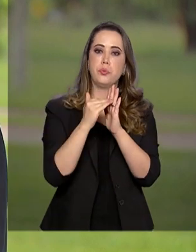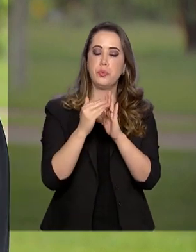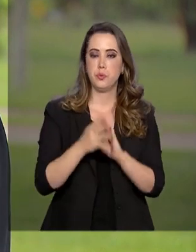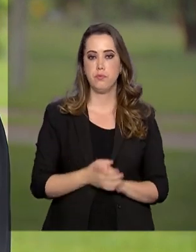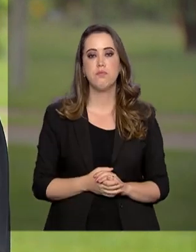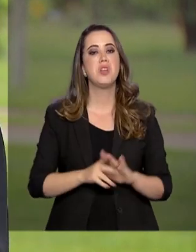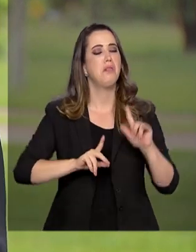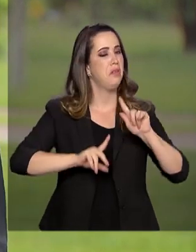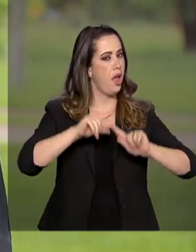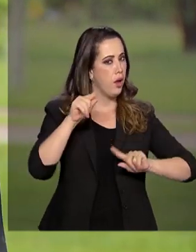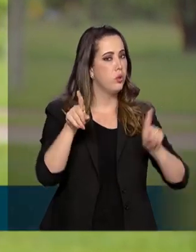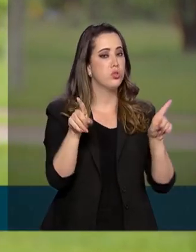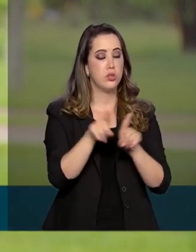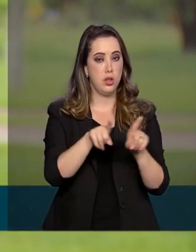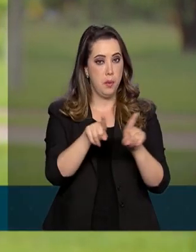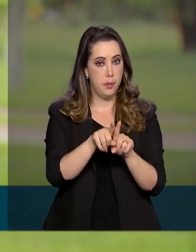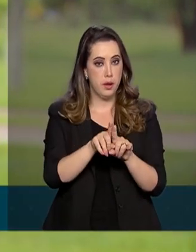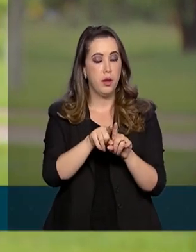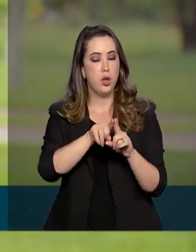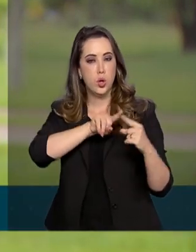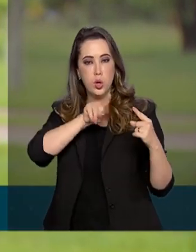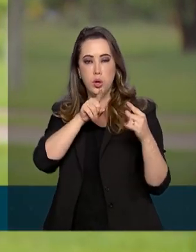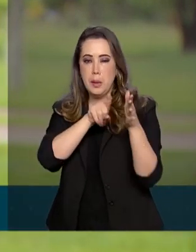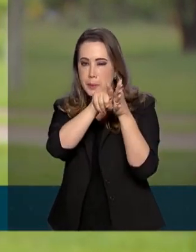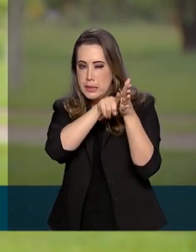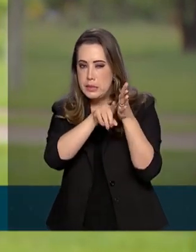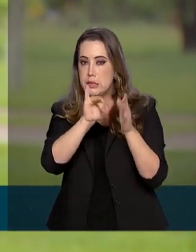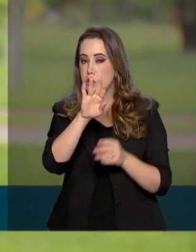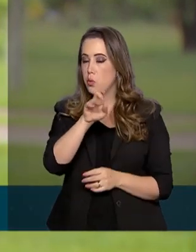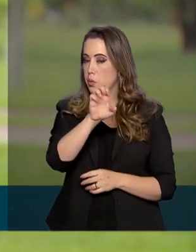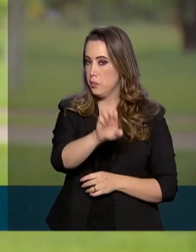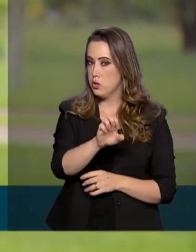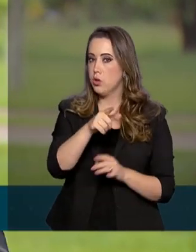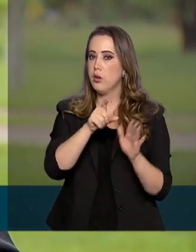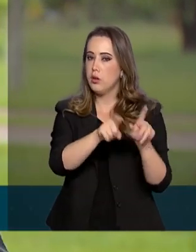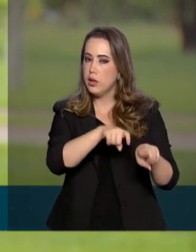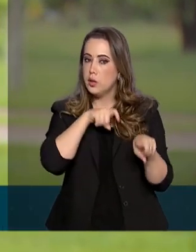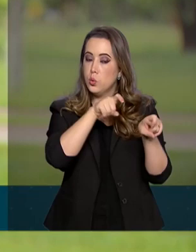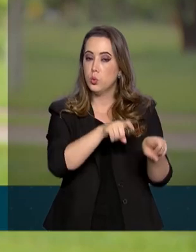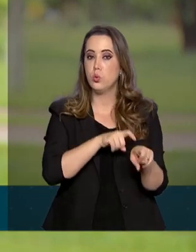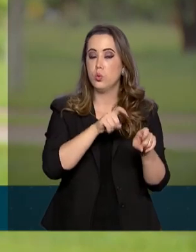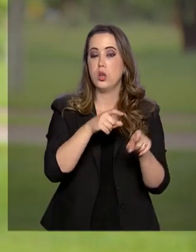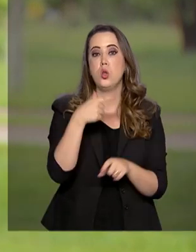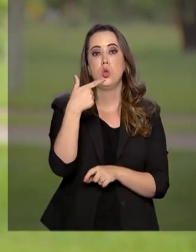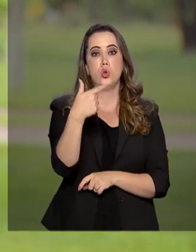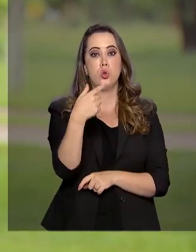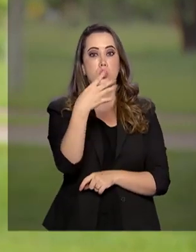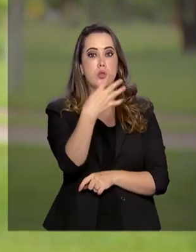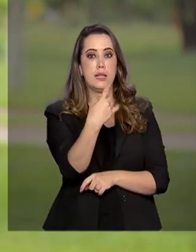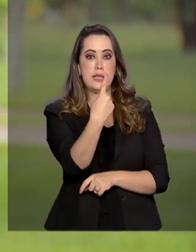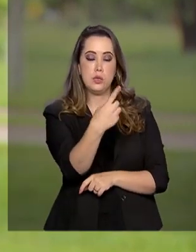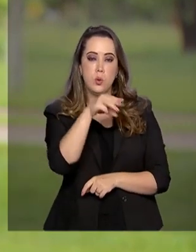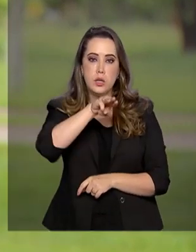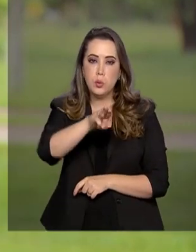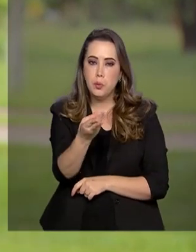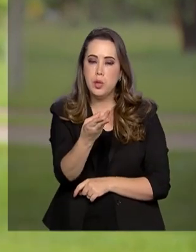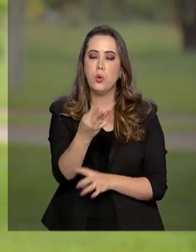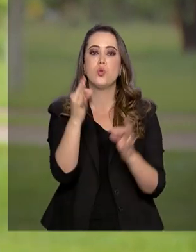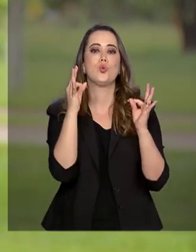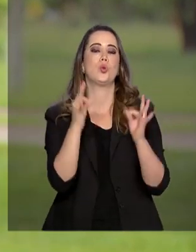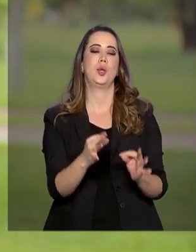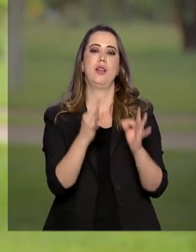Recorde também na previsão do IBGE. A safra agrícola chegou a 241 milhões e meio de